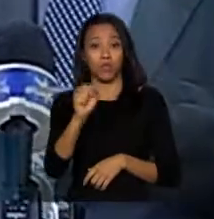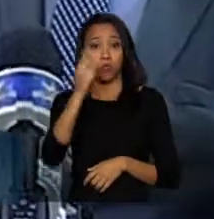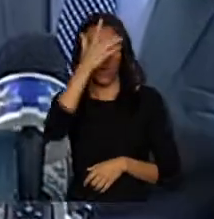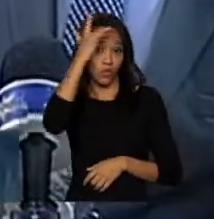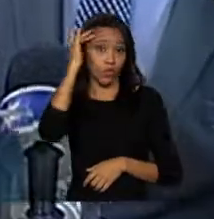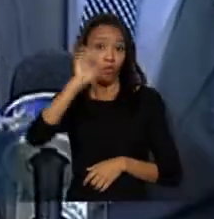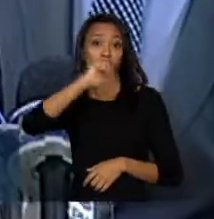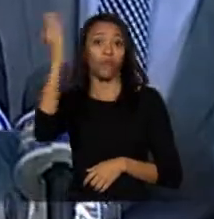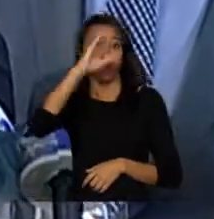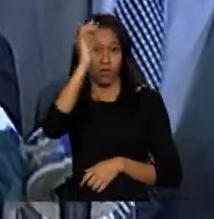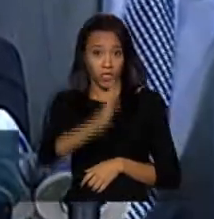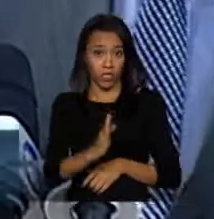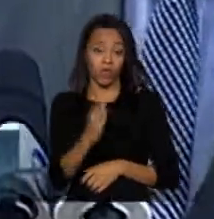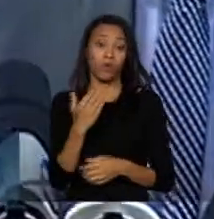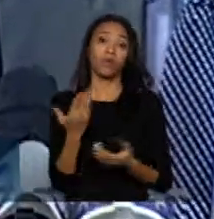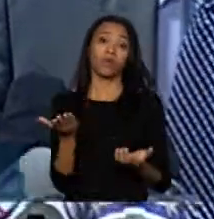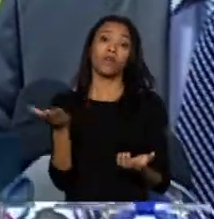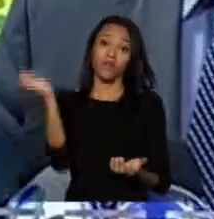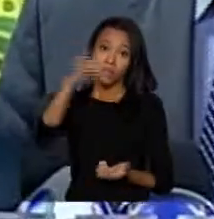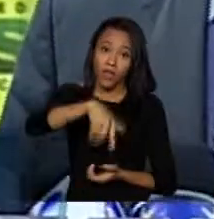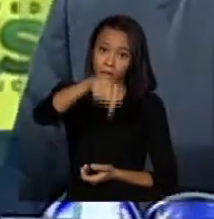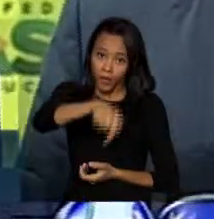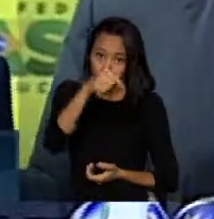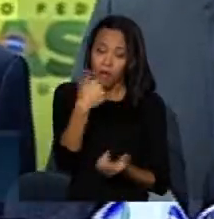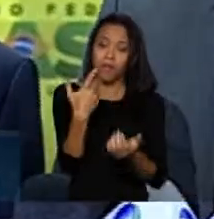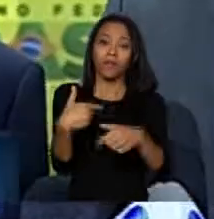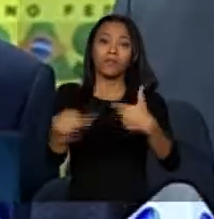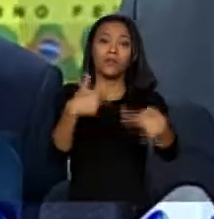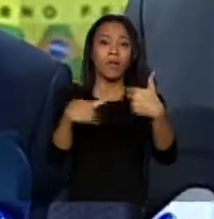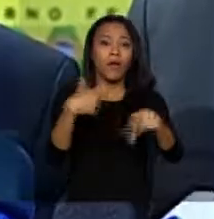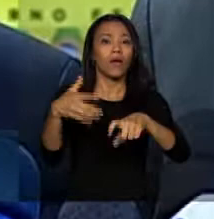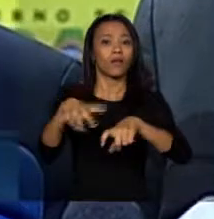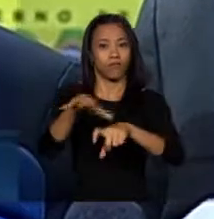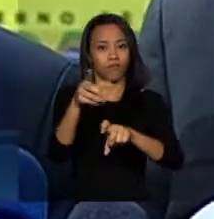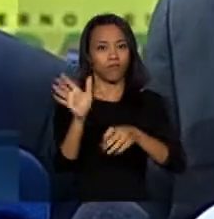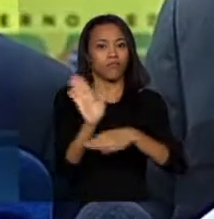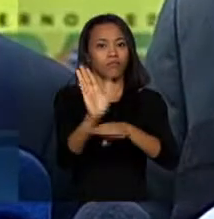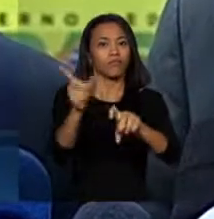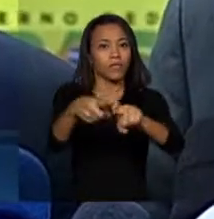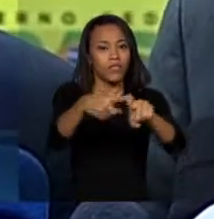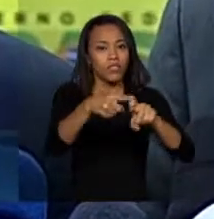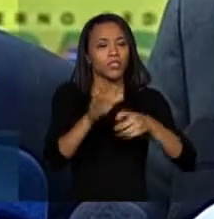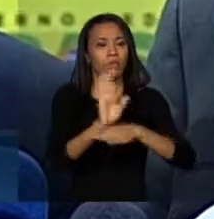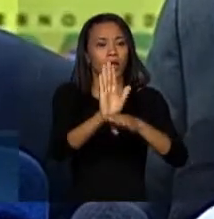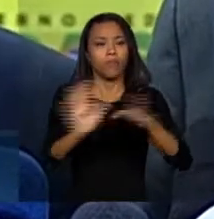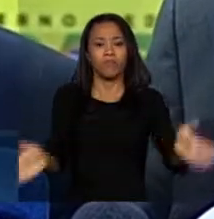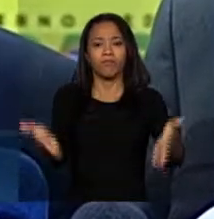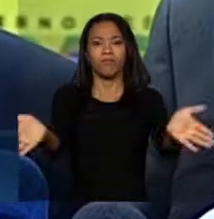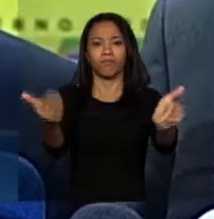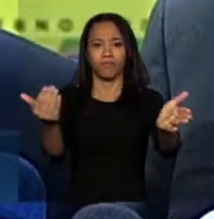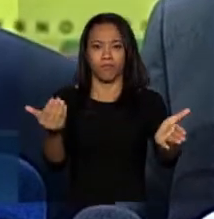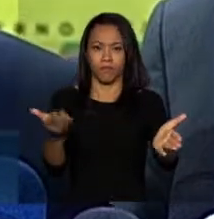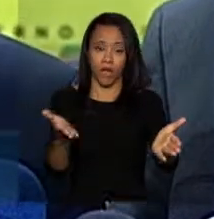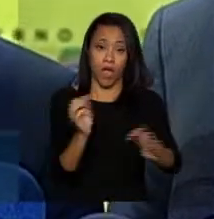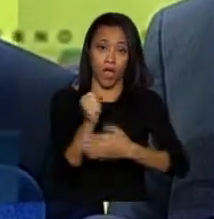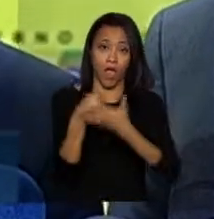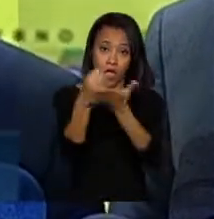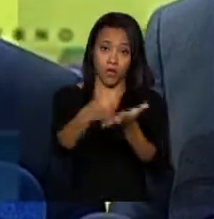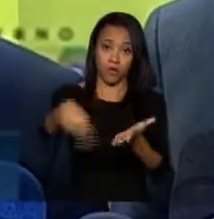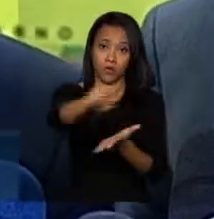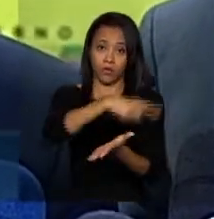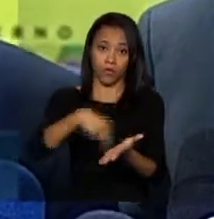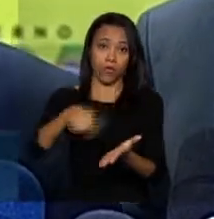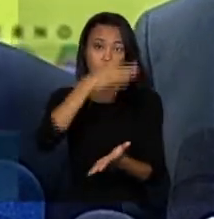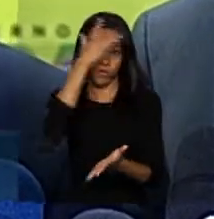participando do programa Mais Médicos. E esses estrangeiros que hoje colaboram para poder garantir atenção básica para a população